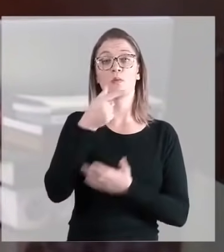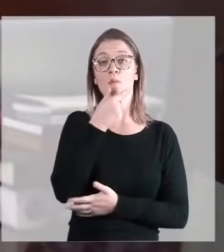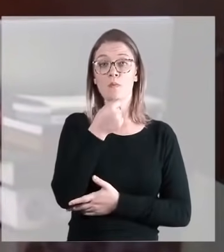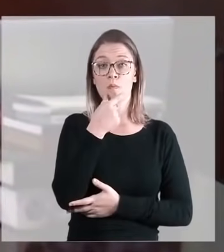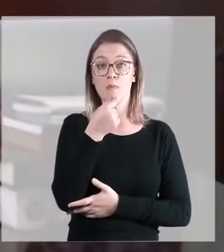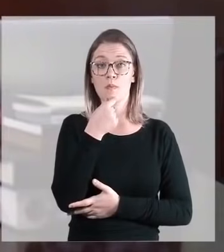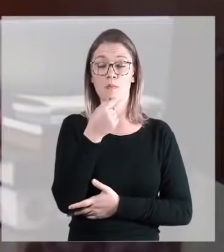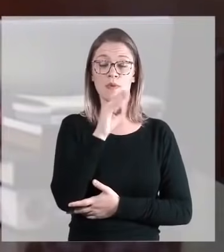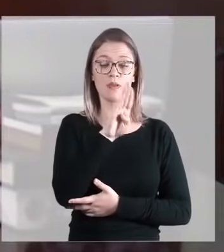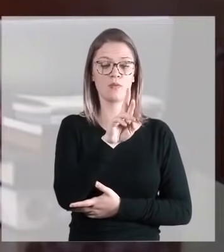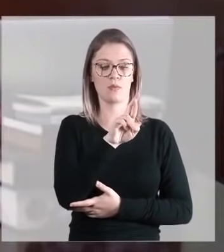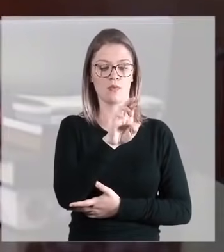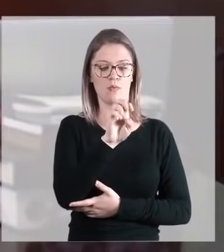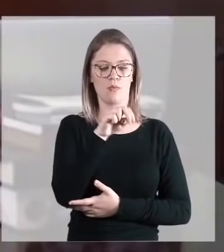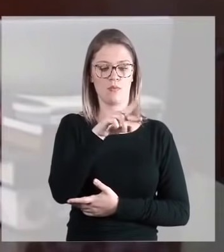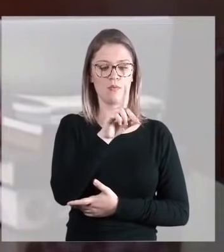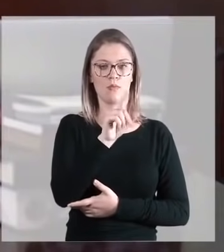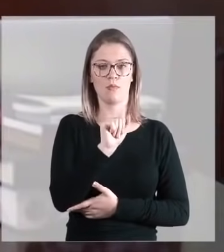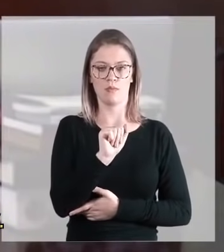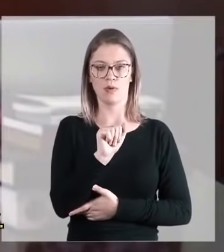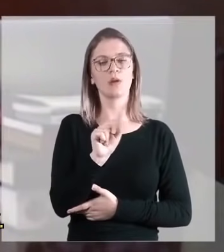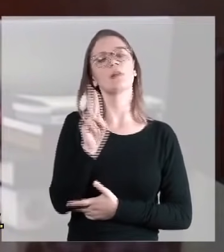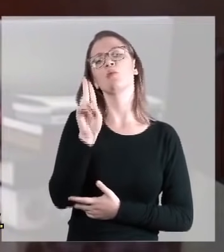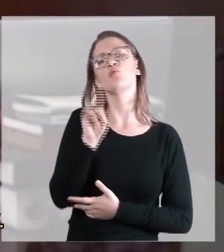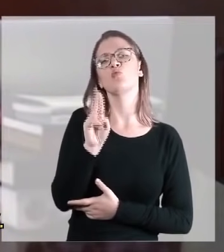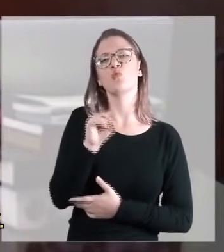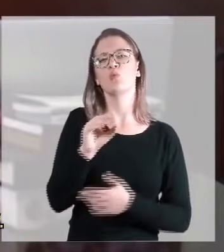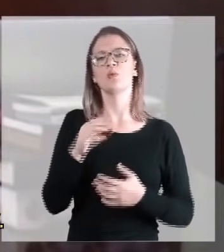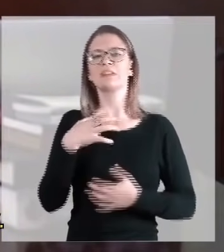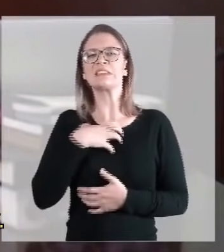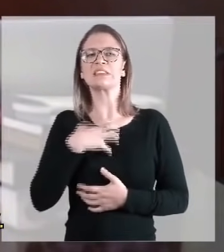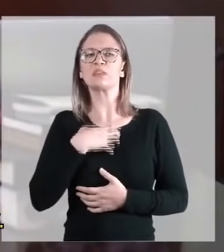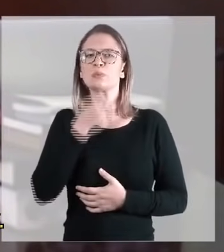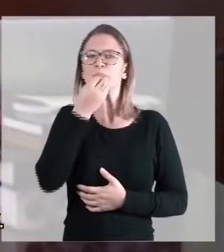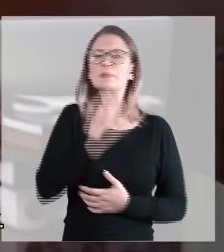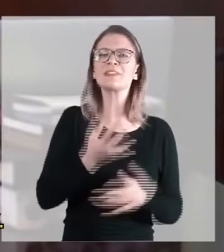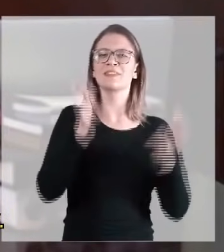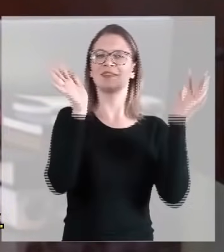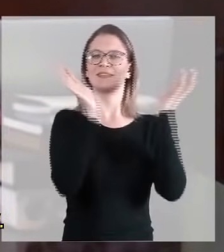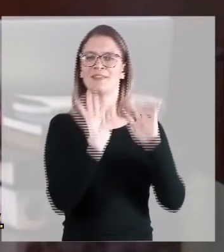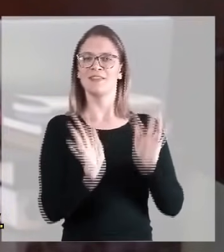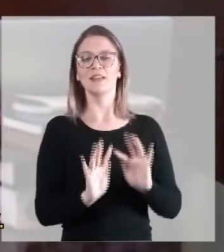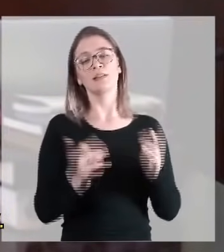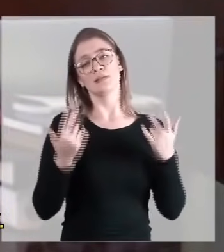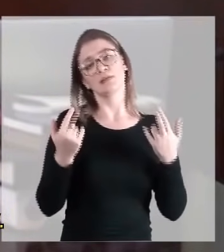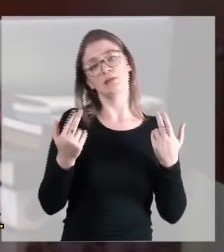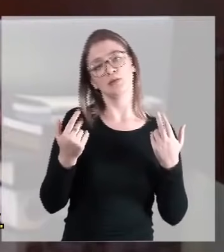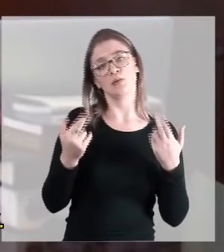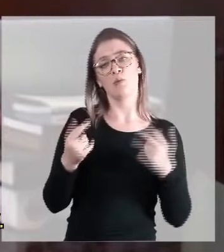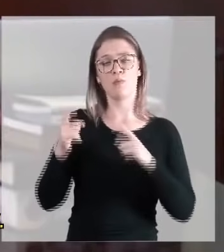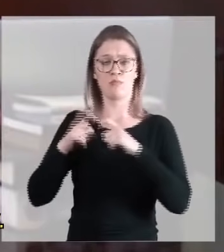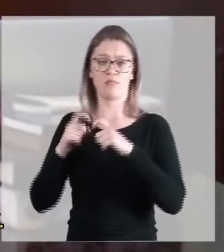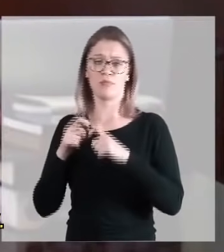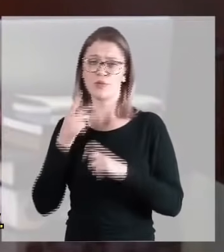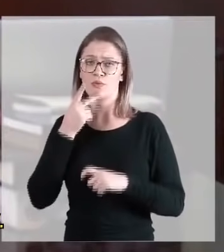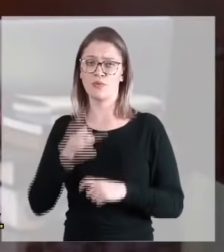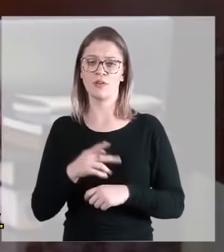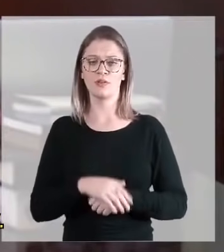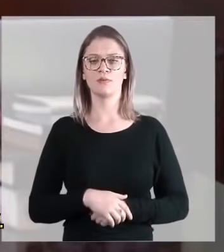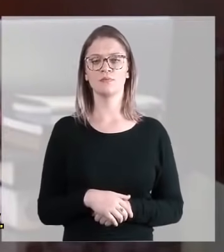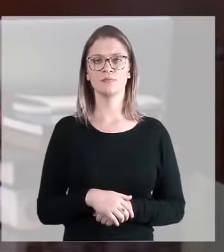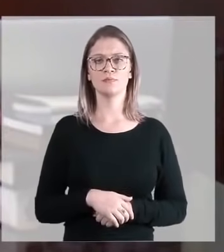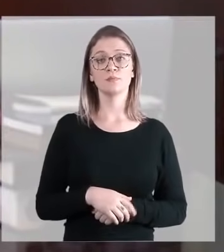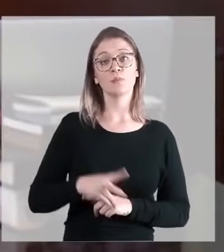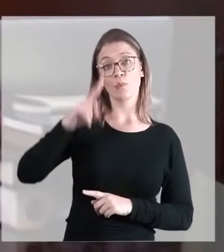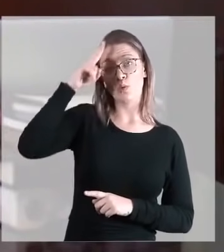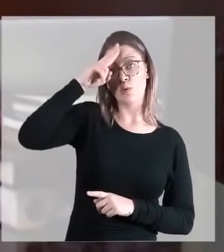o menino Bruce, que havia mudado o nome para Brenda, jamais se sentiu confortável e feliz, como dizia o Dr. John